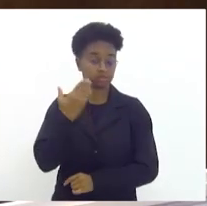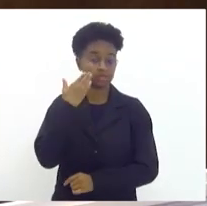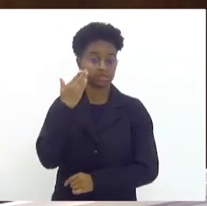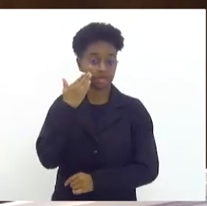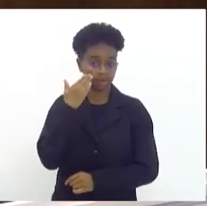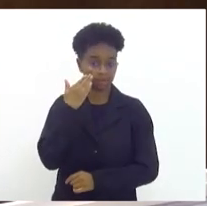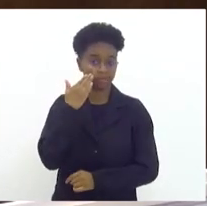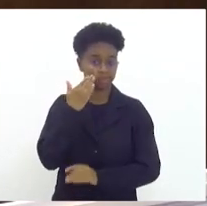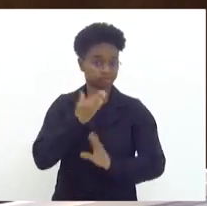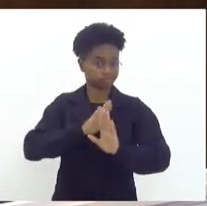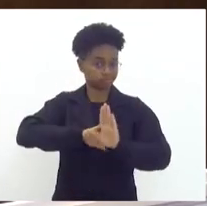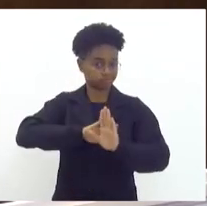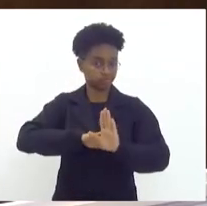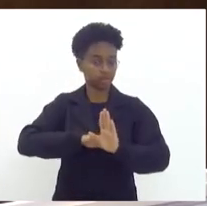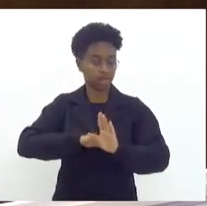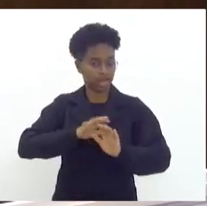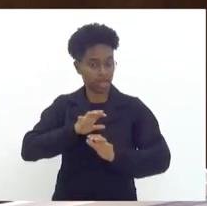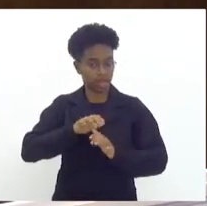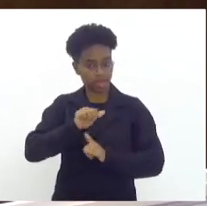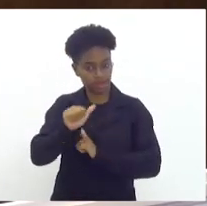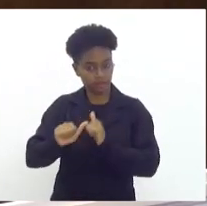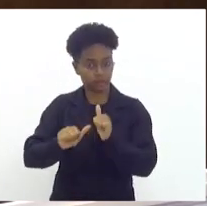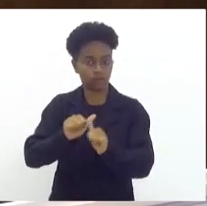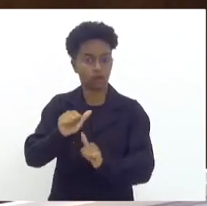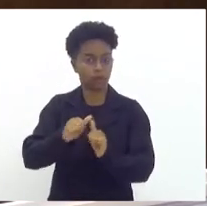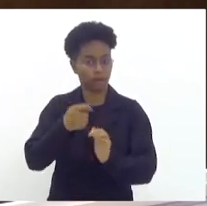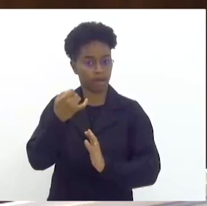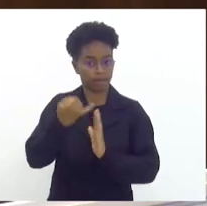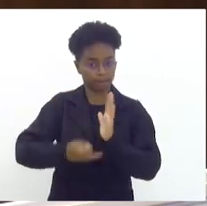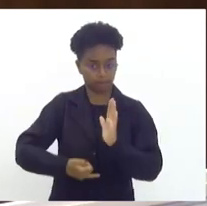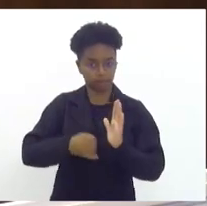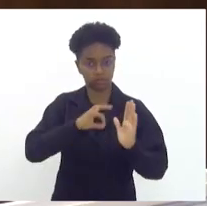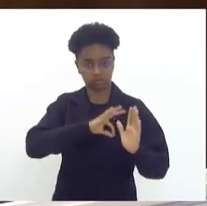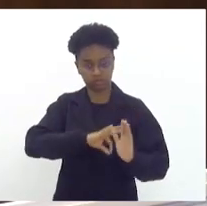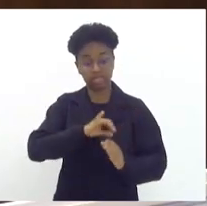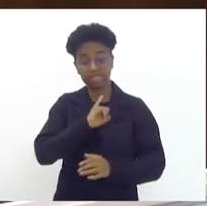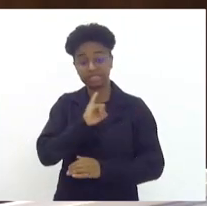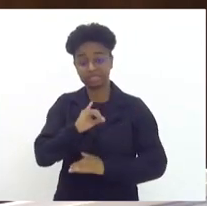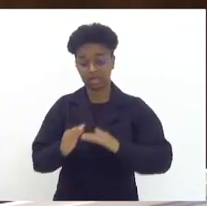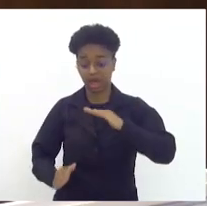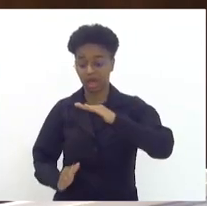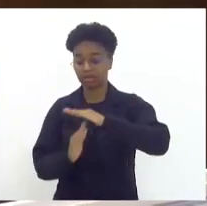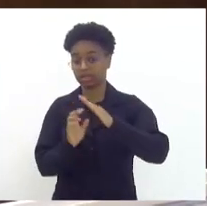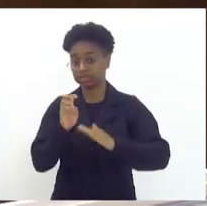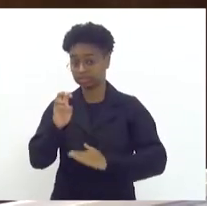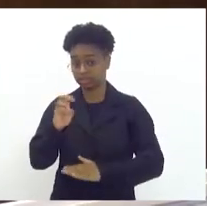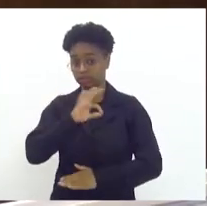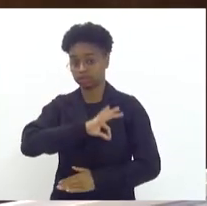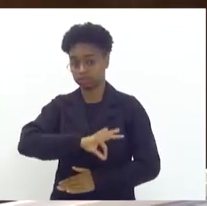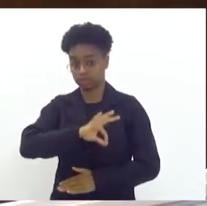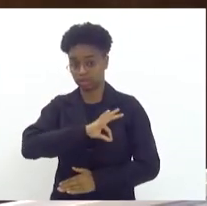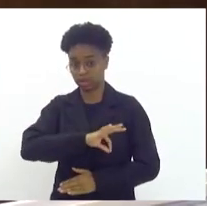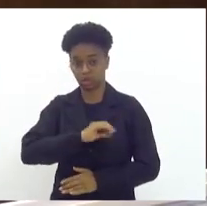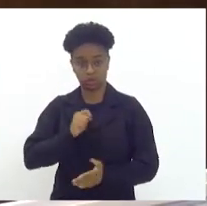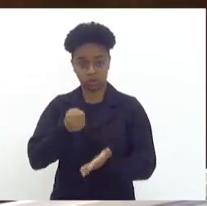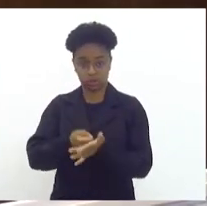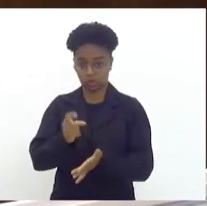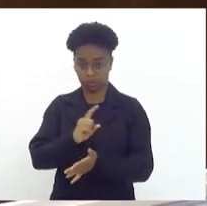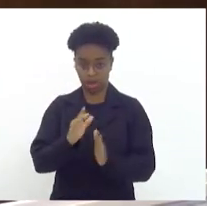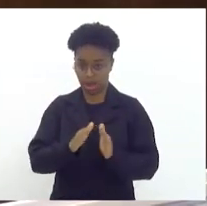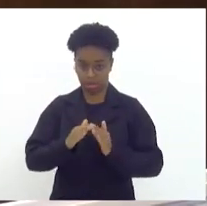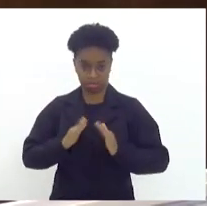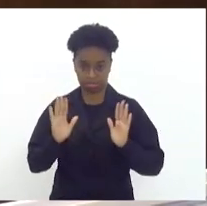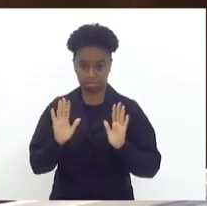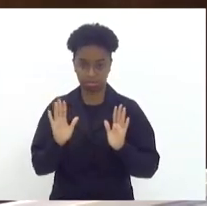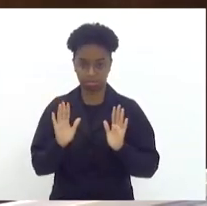da reforma do Imposto de Renda é ninguém que ganha até todo mundo que ganha até cinco salários mínimos mensagem não paga imposto de